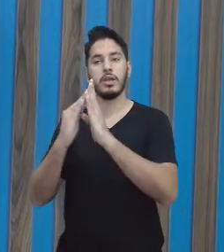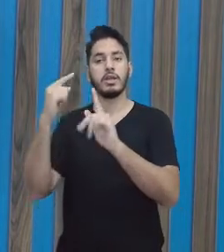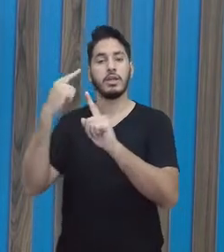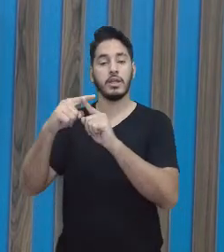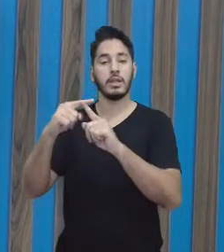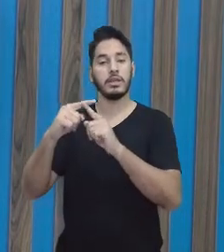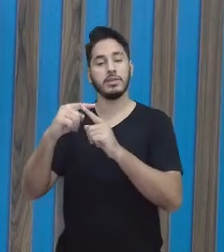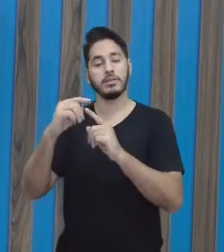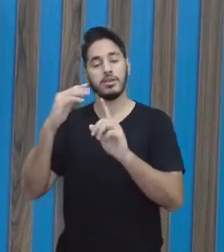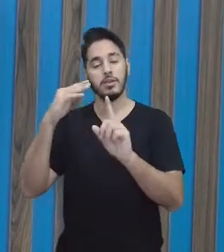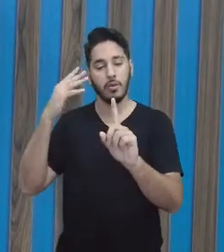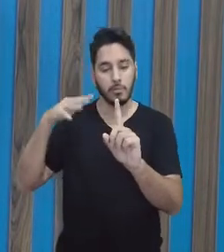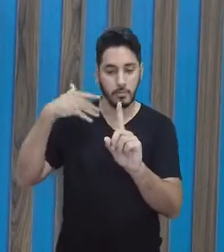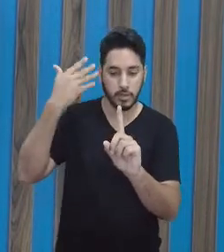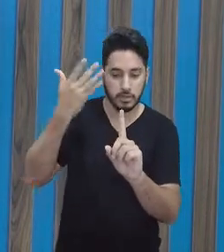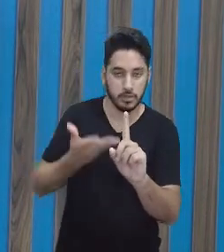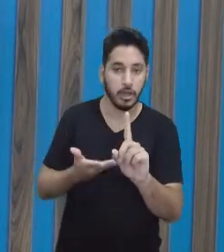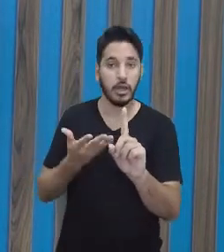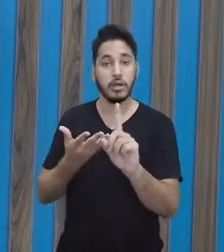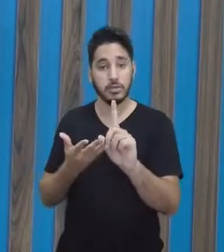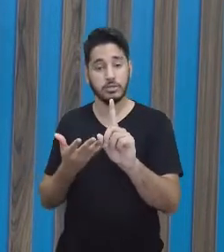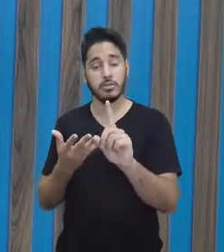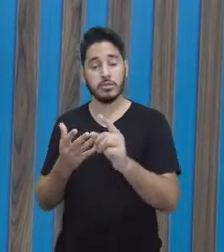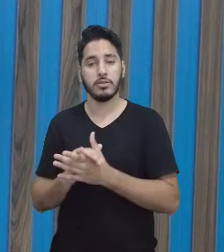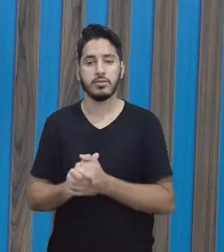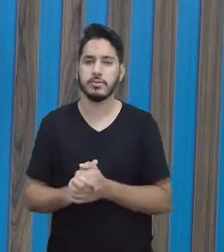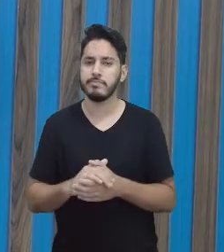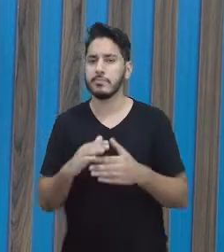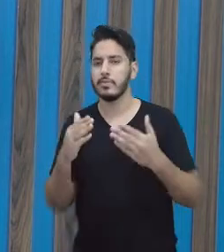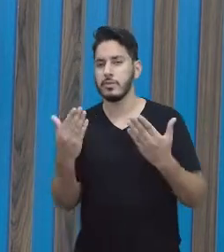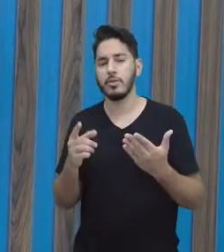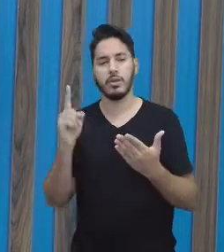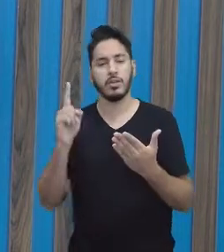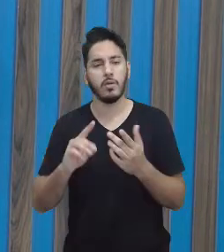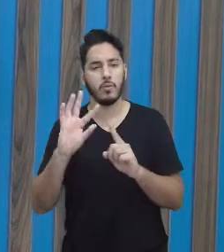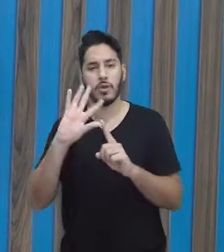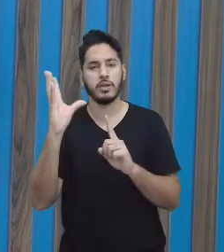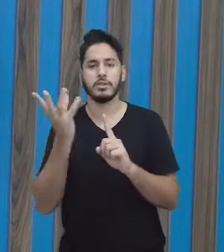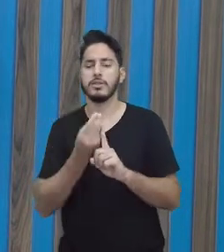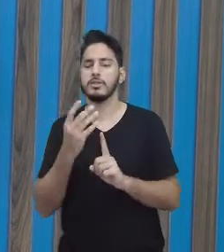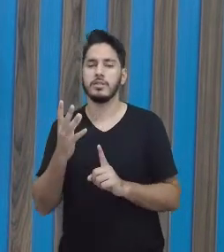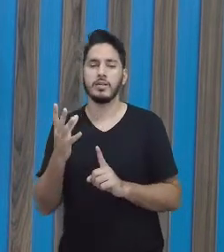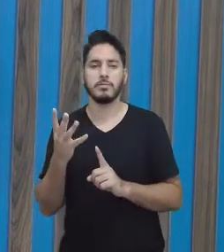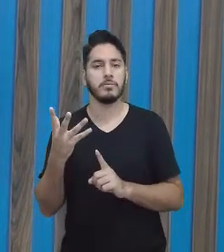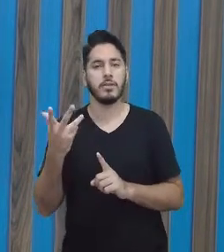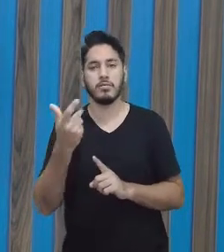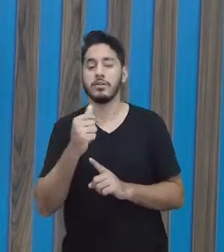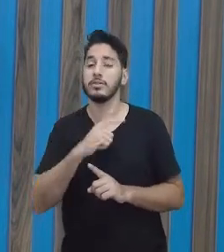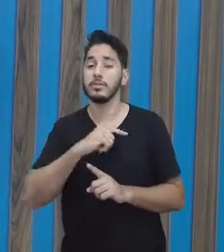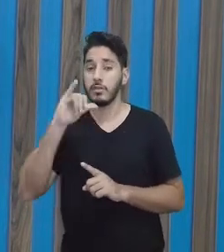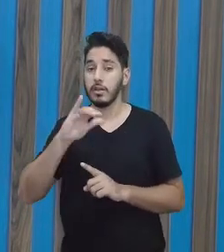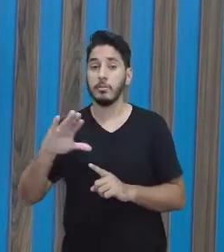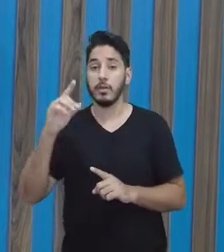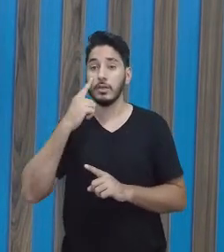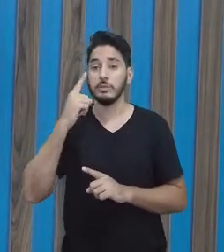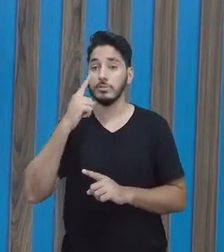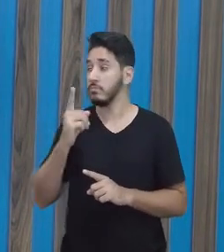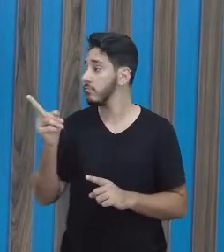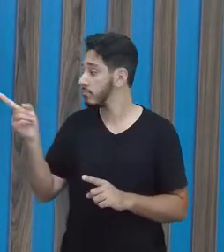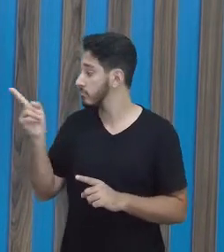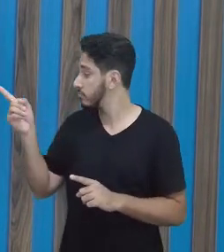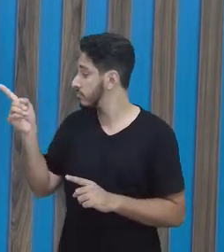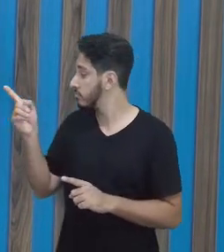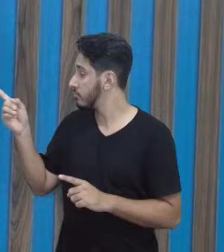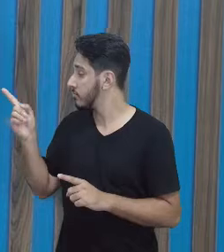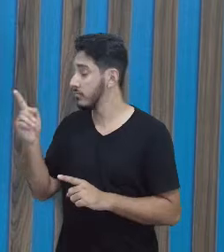em homenagem à Nossa Senhora da Conceição. Então é um artista incrível. Aí também tem um QR Code que leva a uma